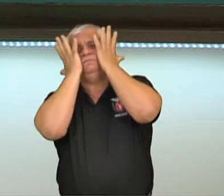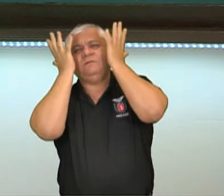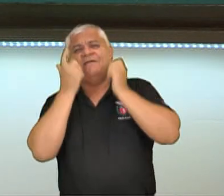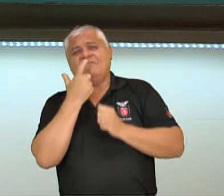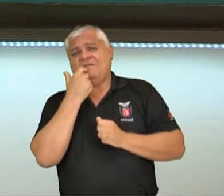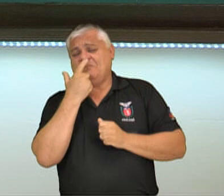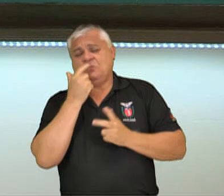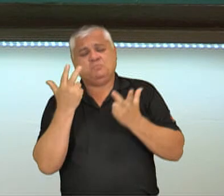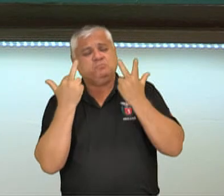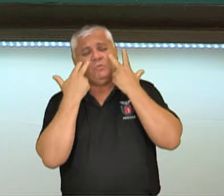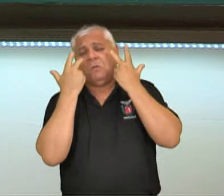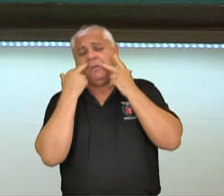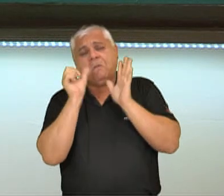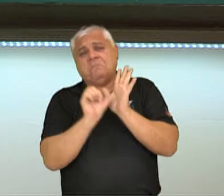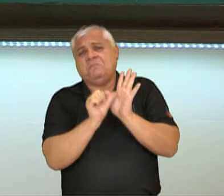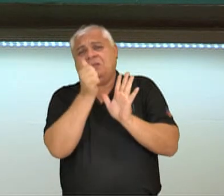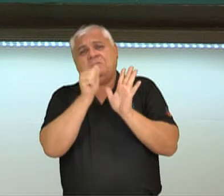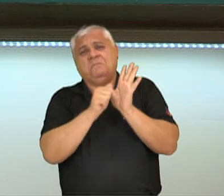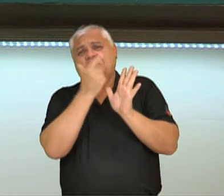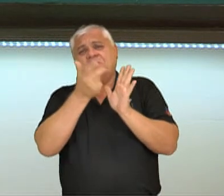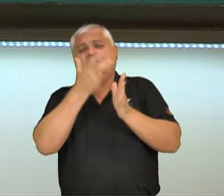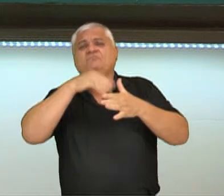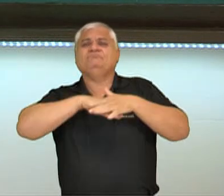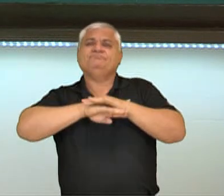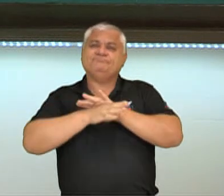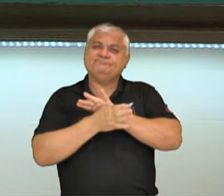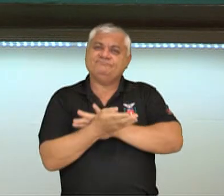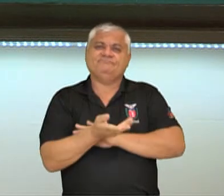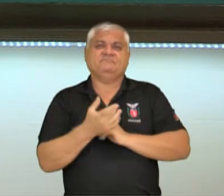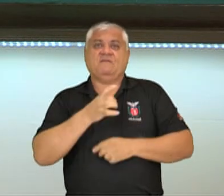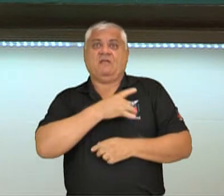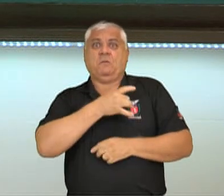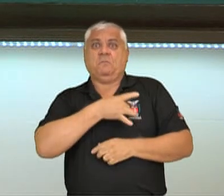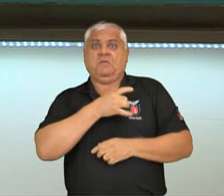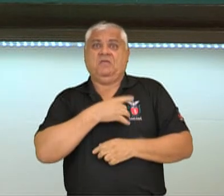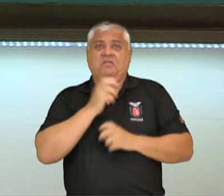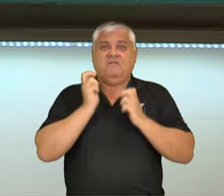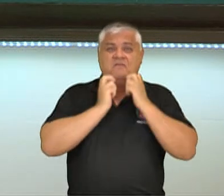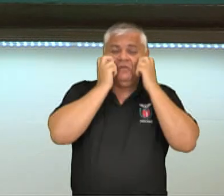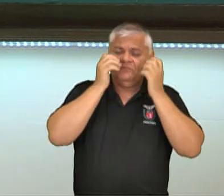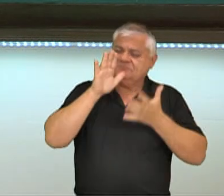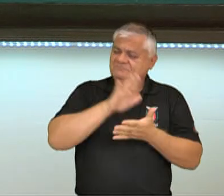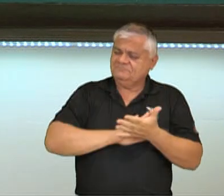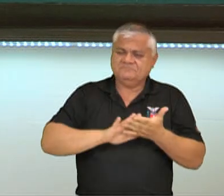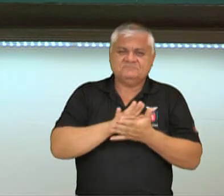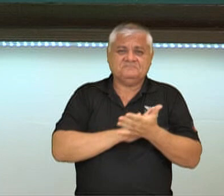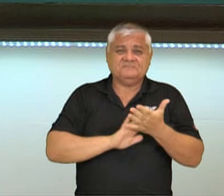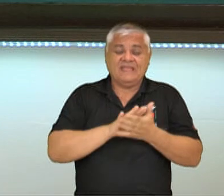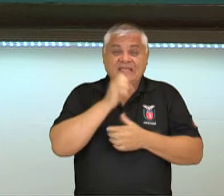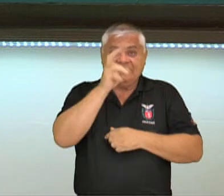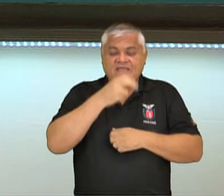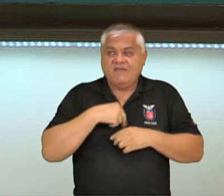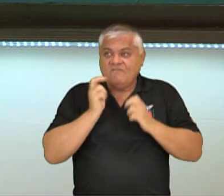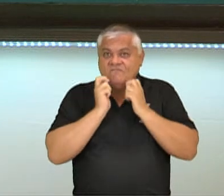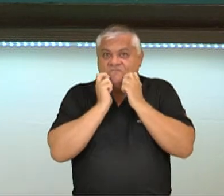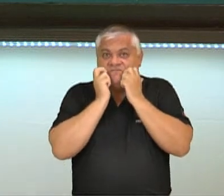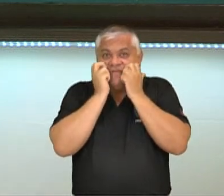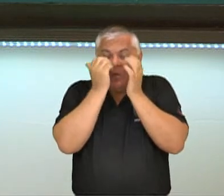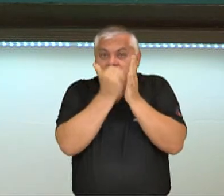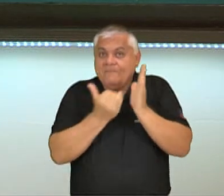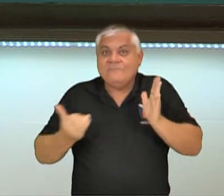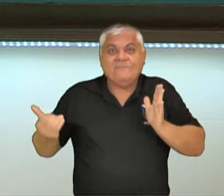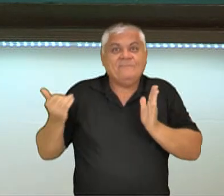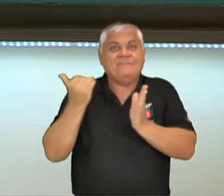começar a corar a primeira vez que você vai falando em público, tá? Não precisa ficar com vergonha. Se você começar a se envergonhar e aumentar a sua